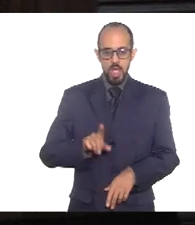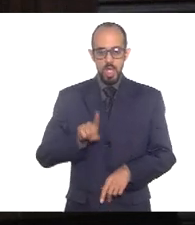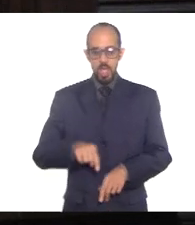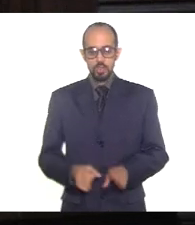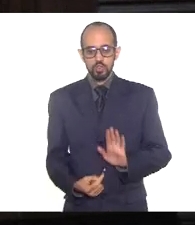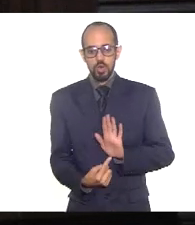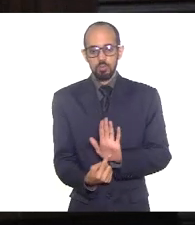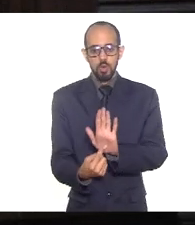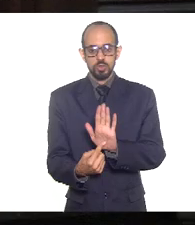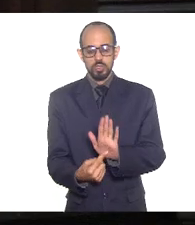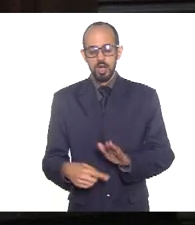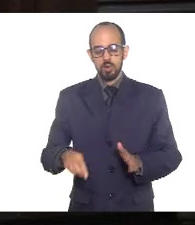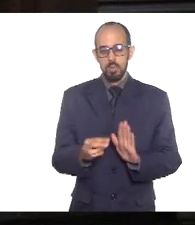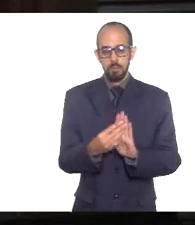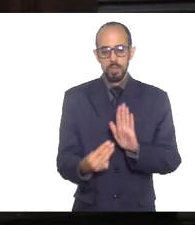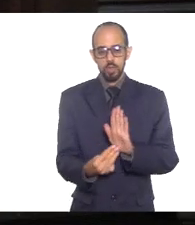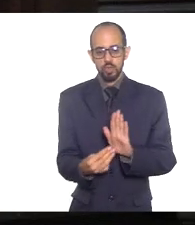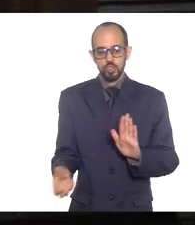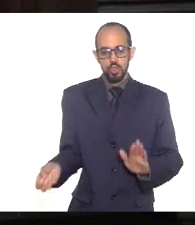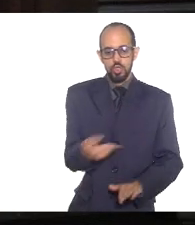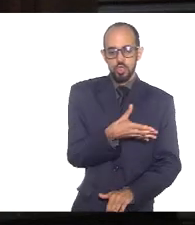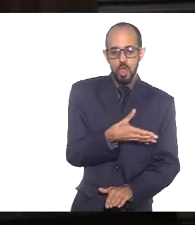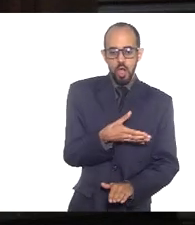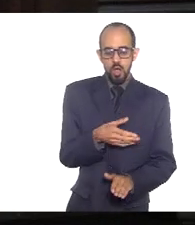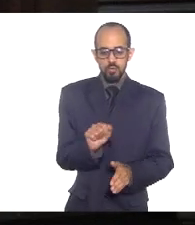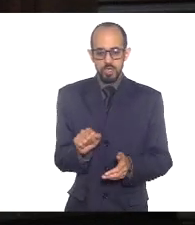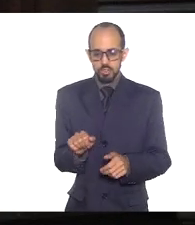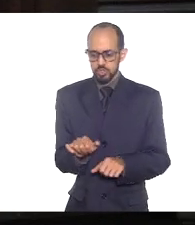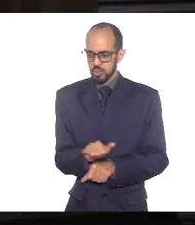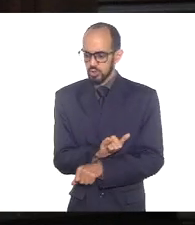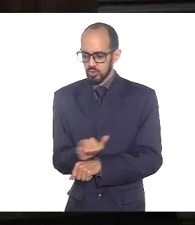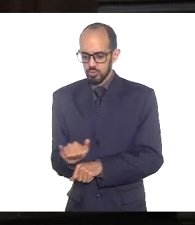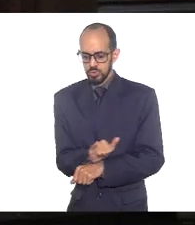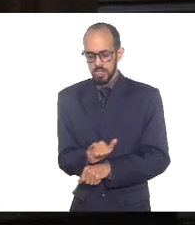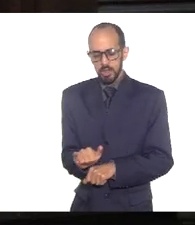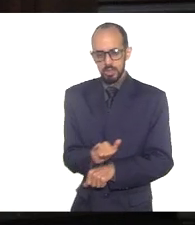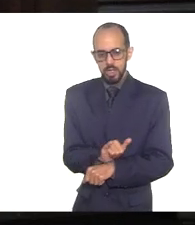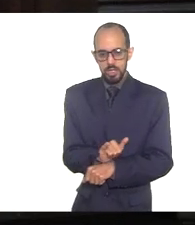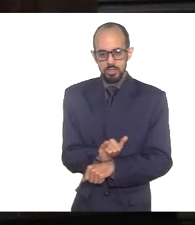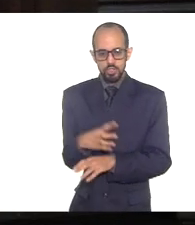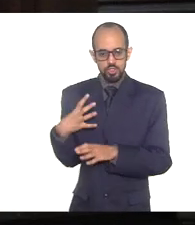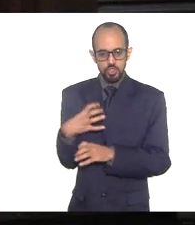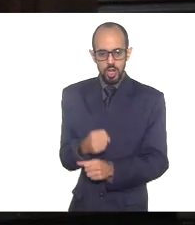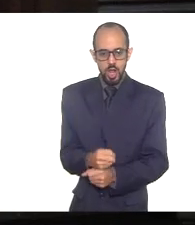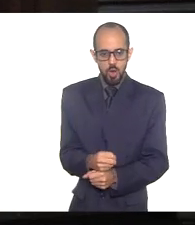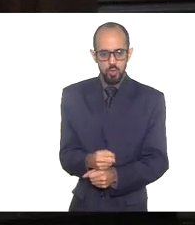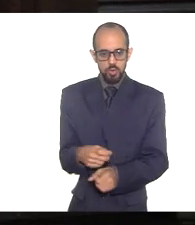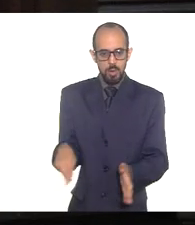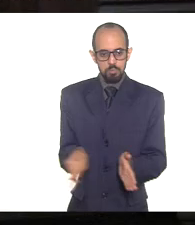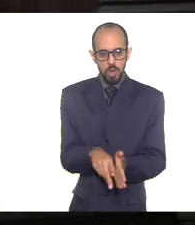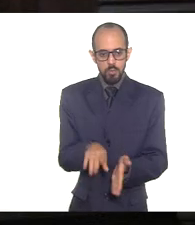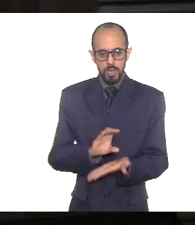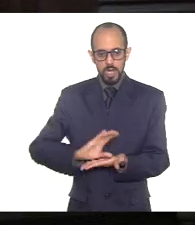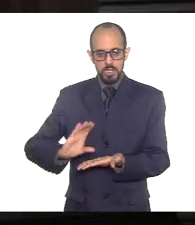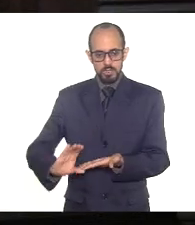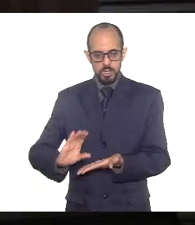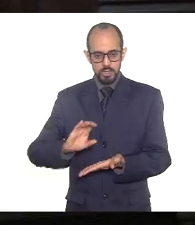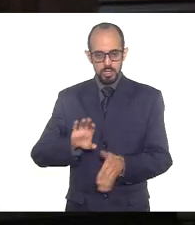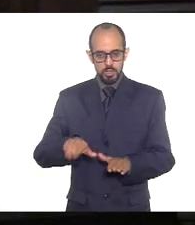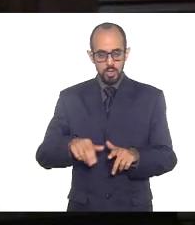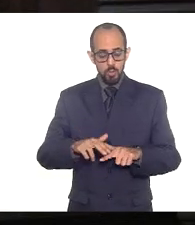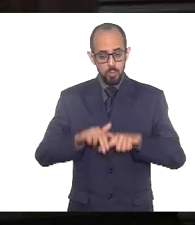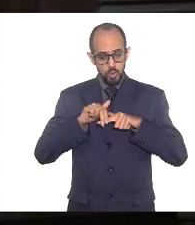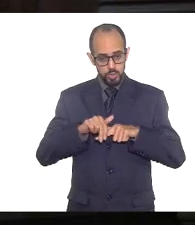nova metodologia de um rateio e desta própria receita tão de forma